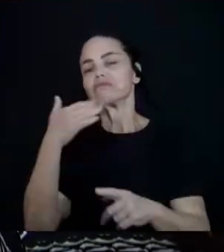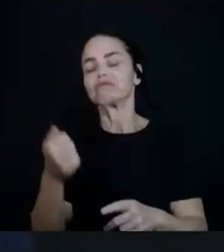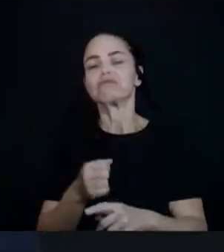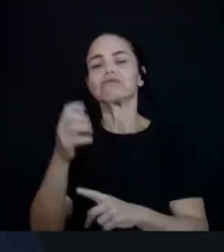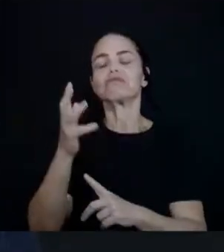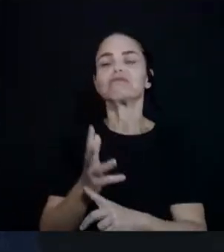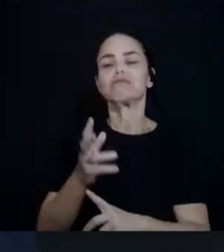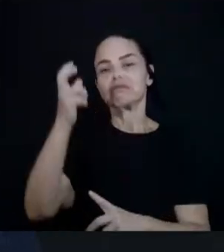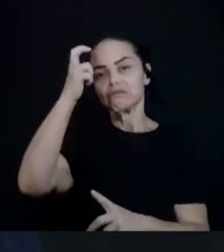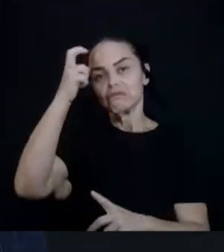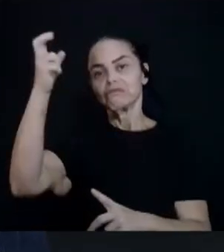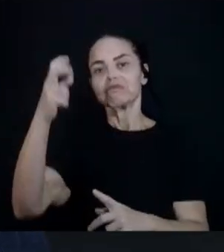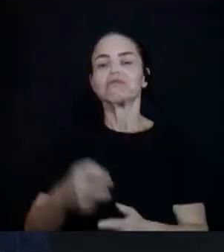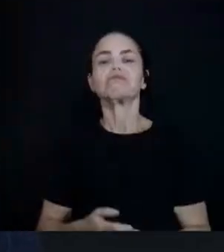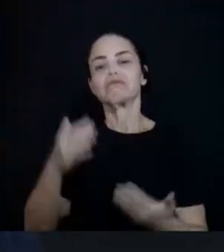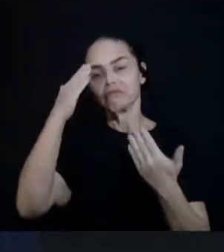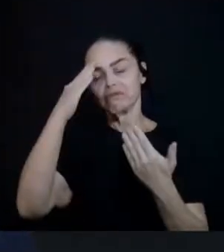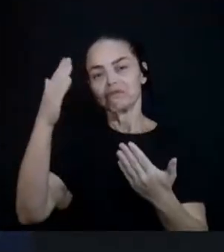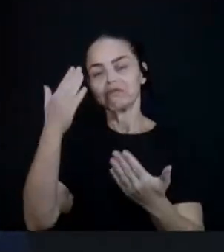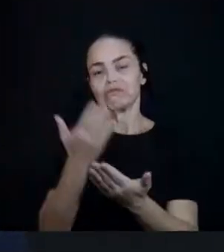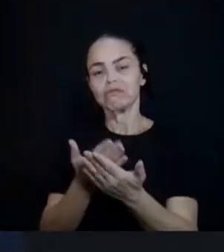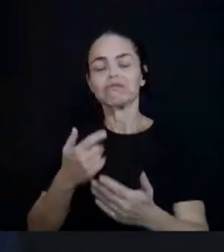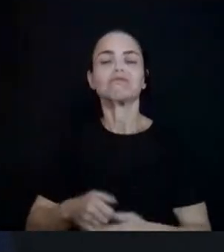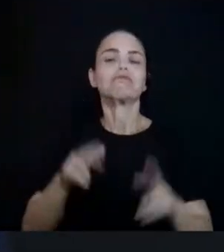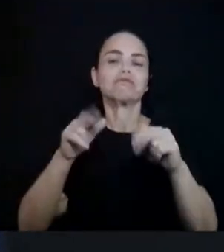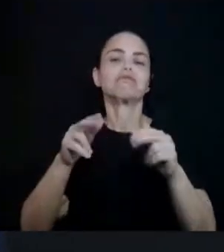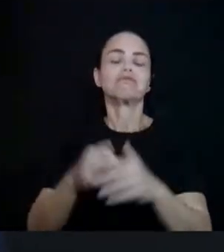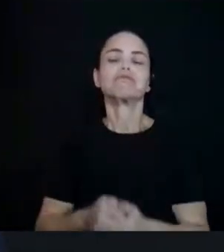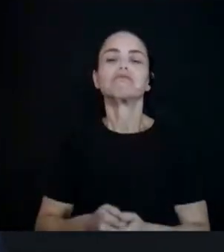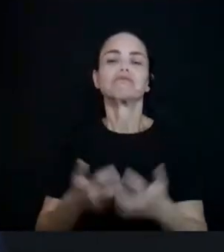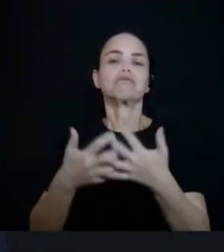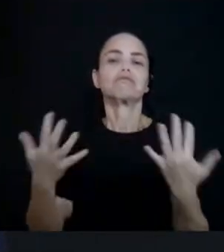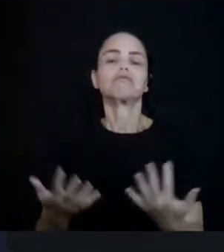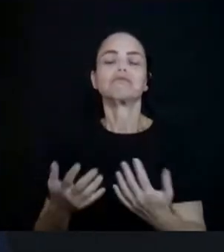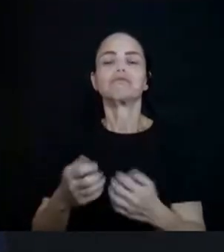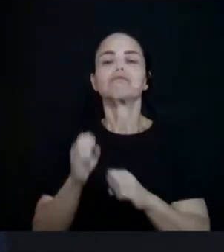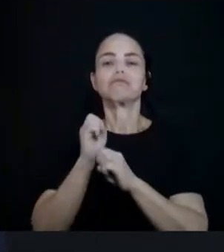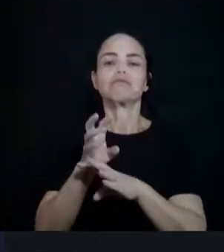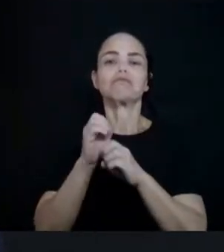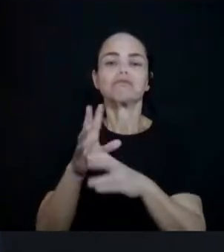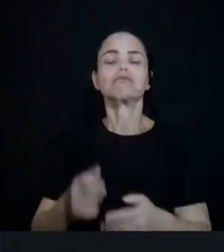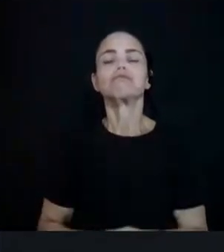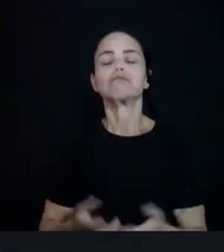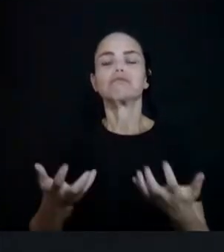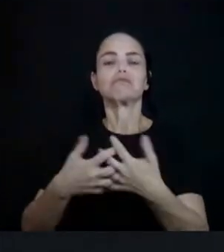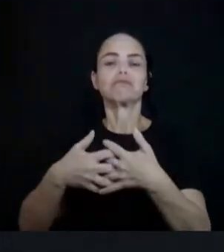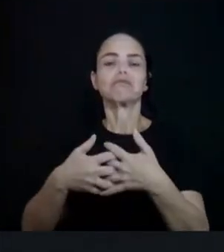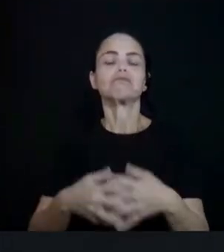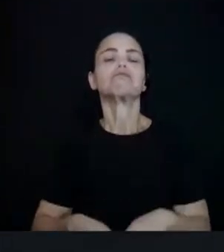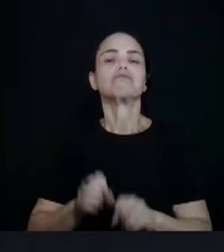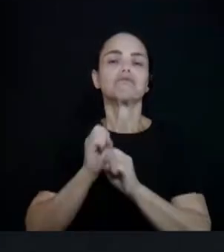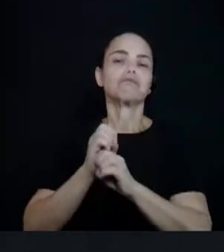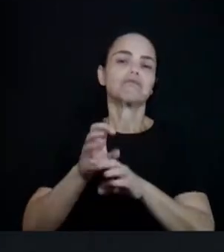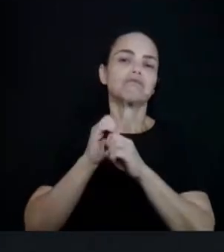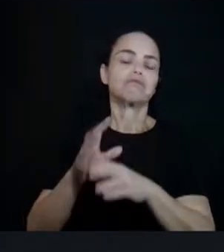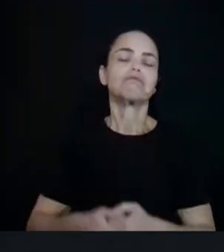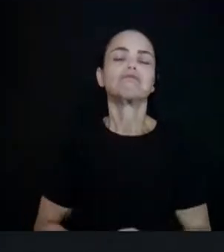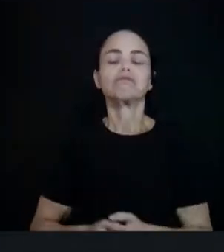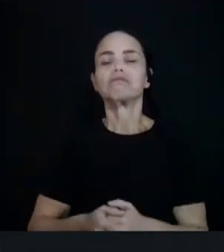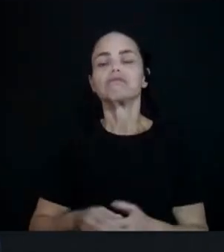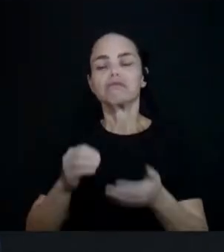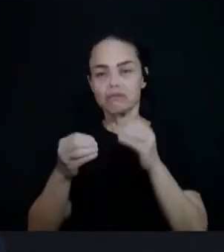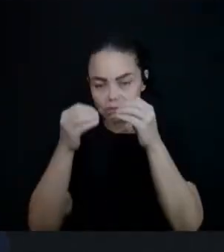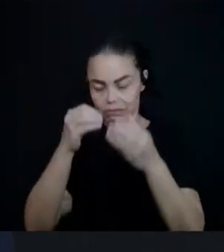Então, eu acredito que a cultura nunca deve estar dissociada de educação. Ela tem que estar sempre conectada. A educação nos dá o conhecimento, a cultura nos